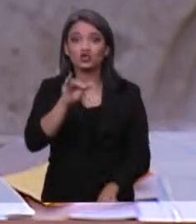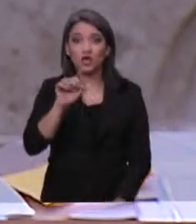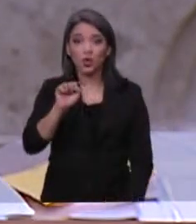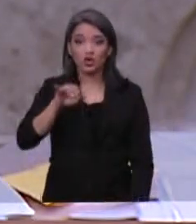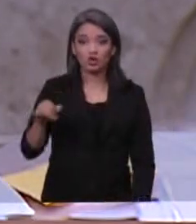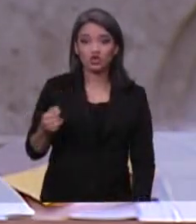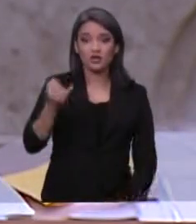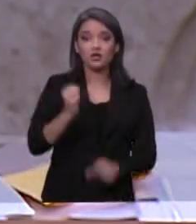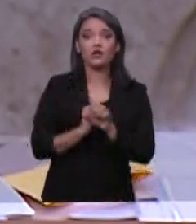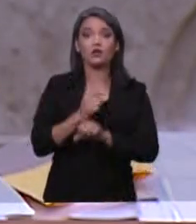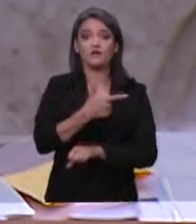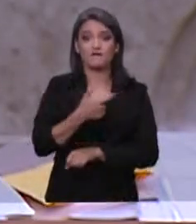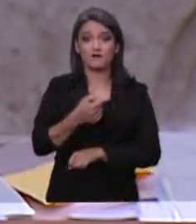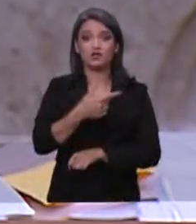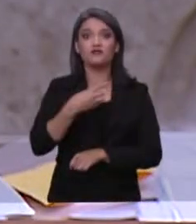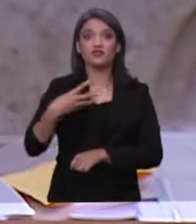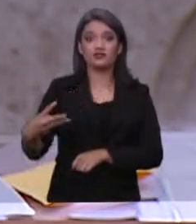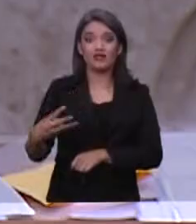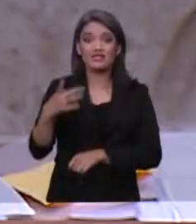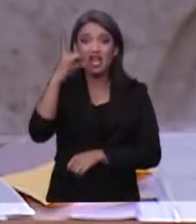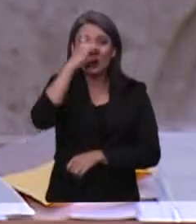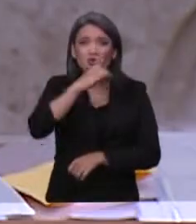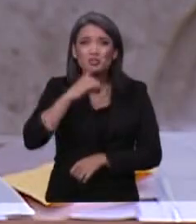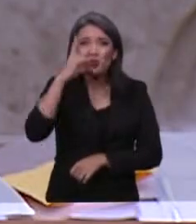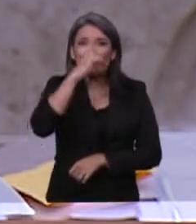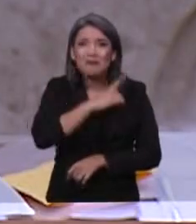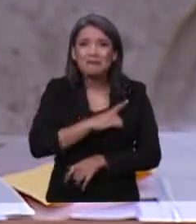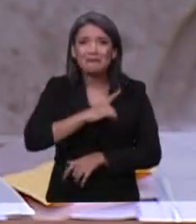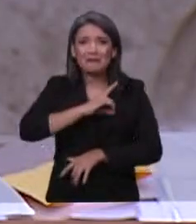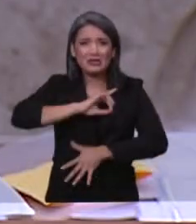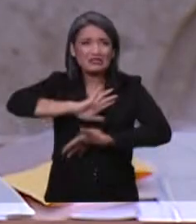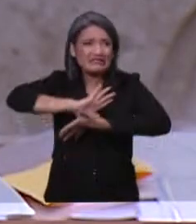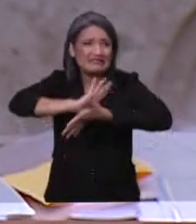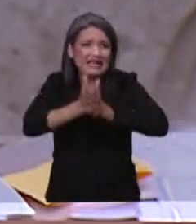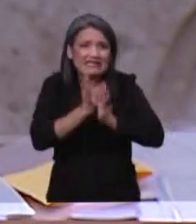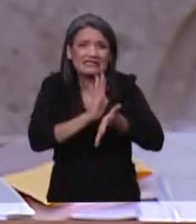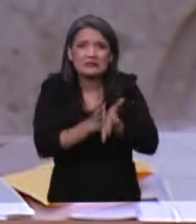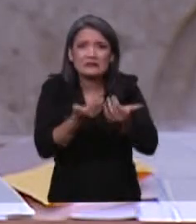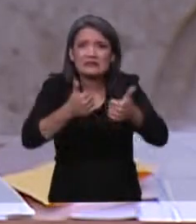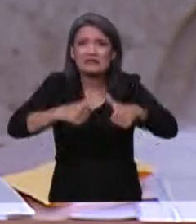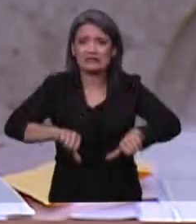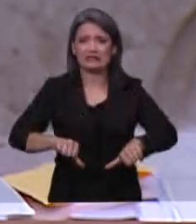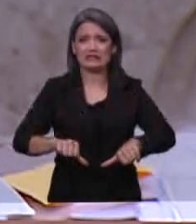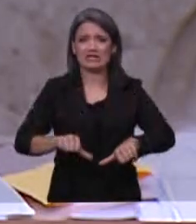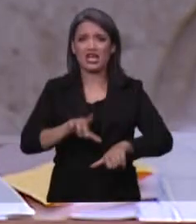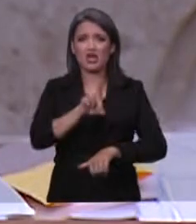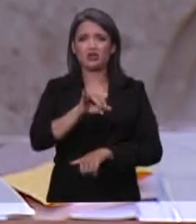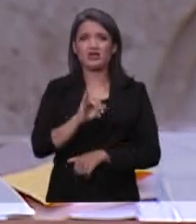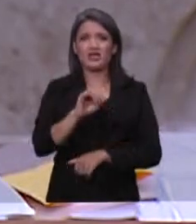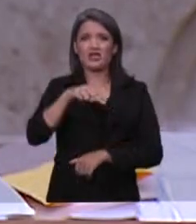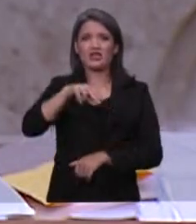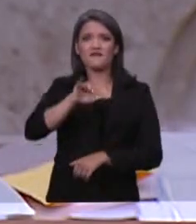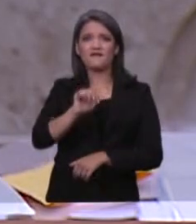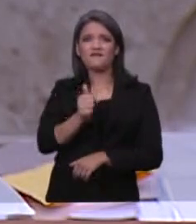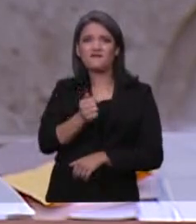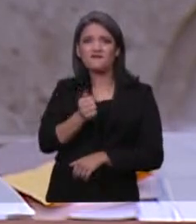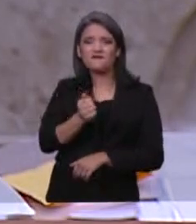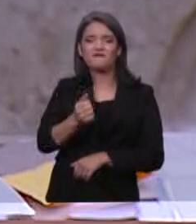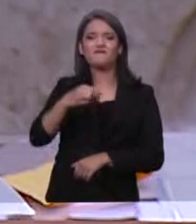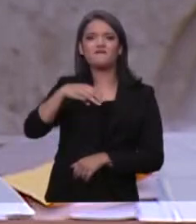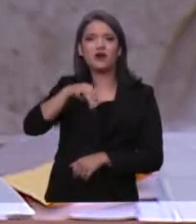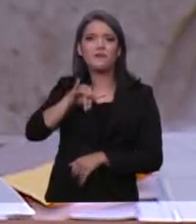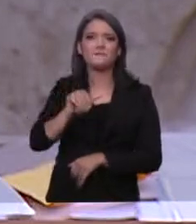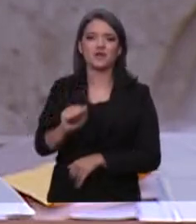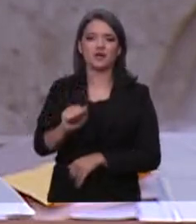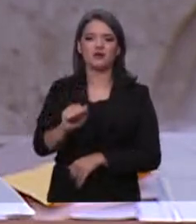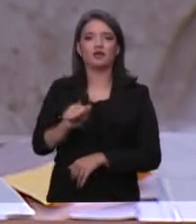janeiro de 2023 foi um domingo de devastação. O dia da infâmia, como